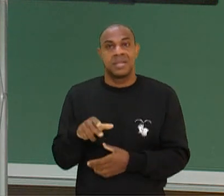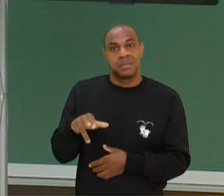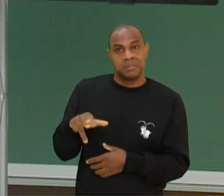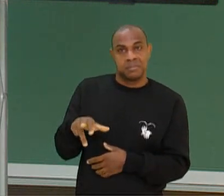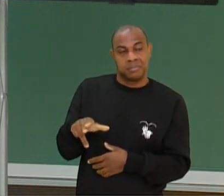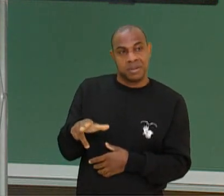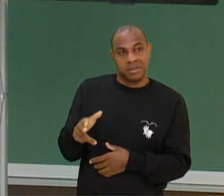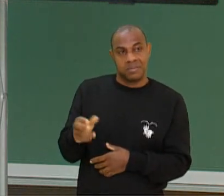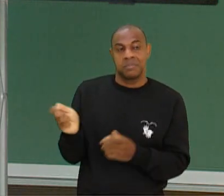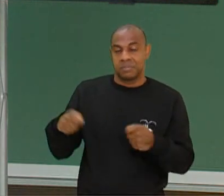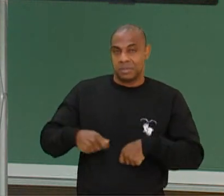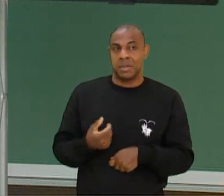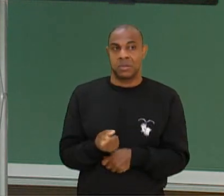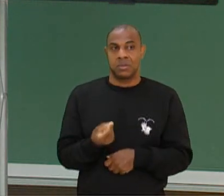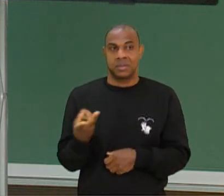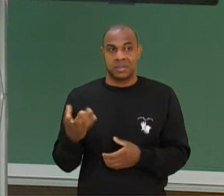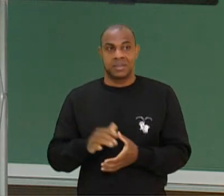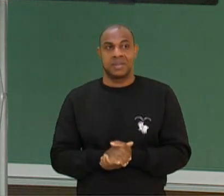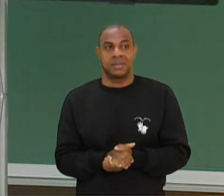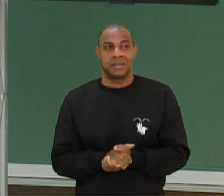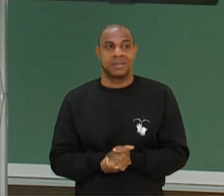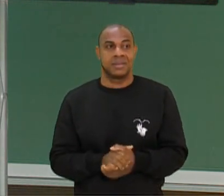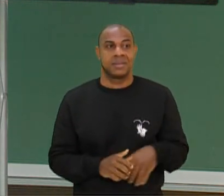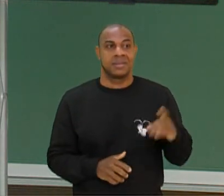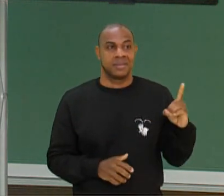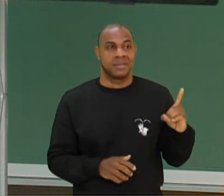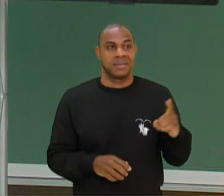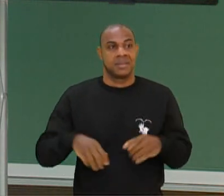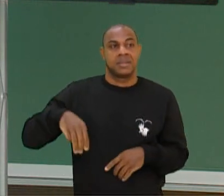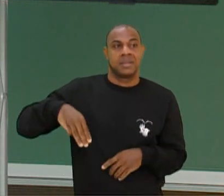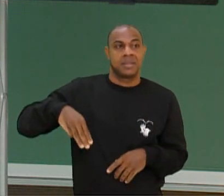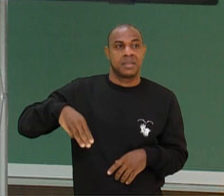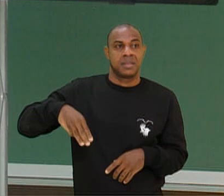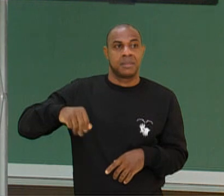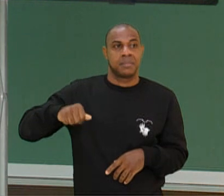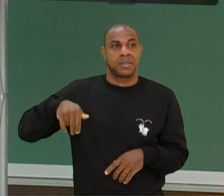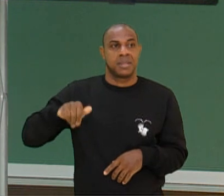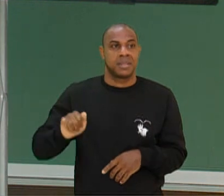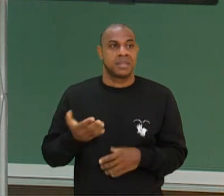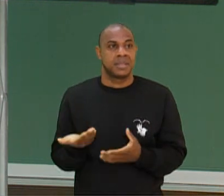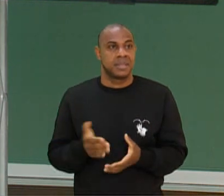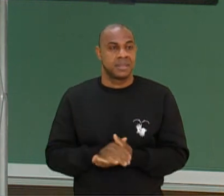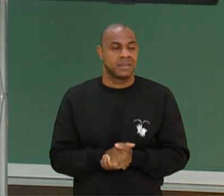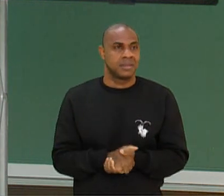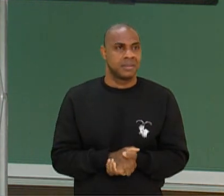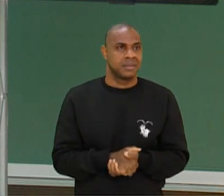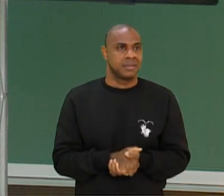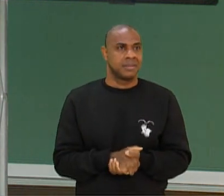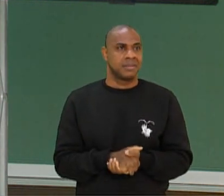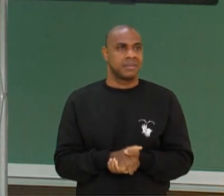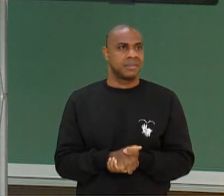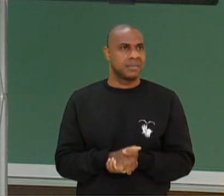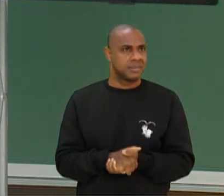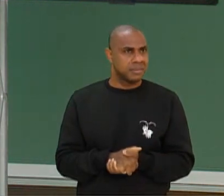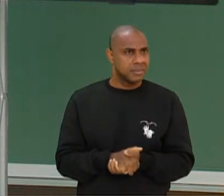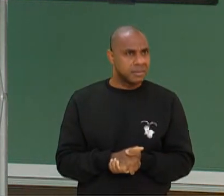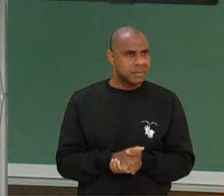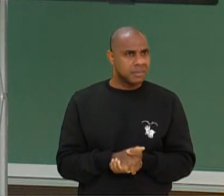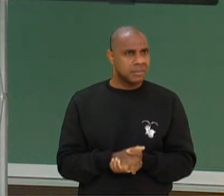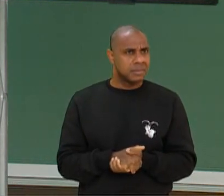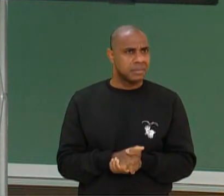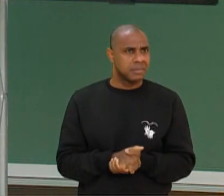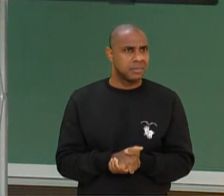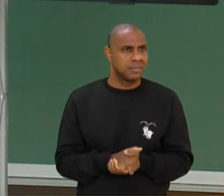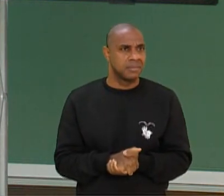você tem, né? Então, para ficar correta, a letter C seria many. E a D, you invited too many people for your party. Sim, você